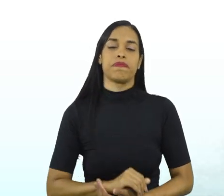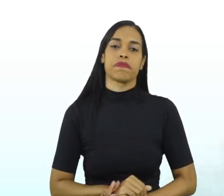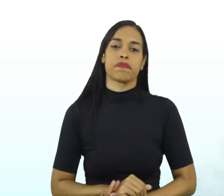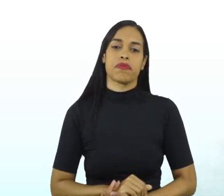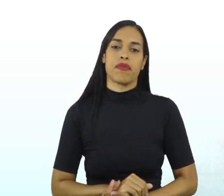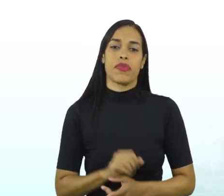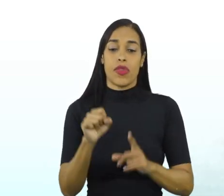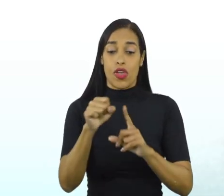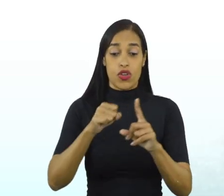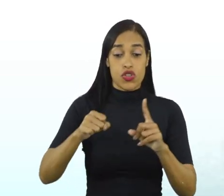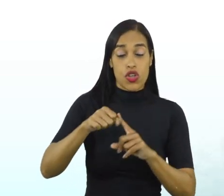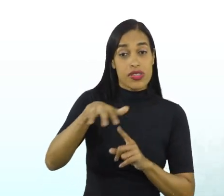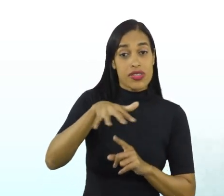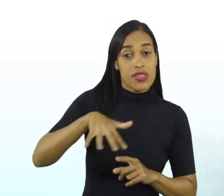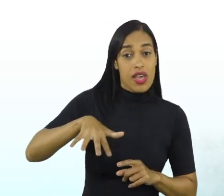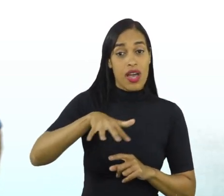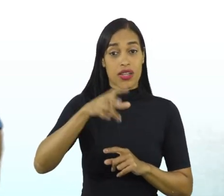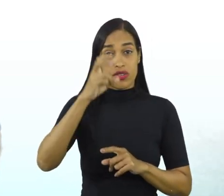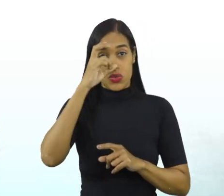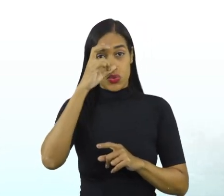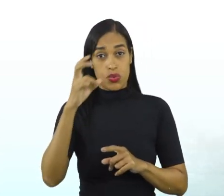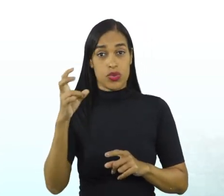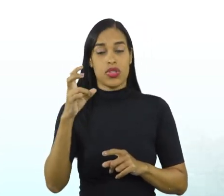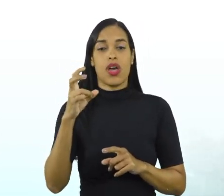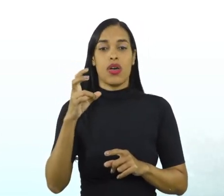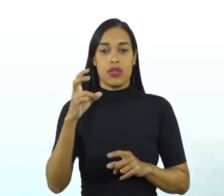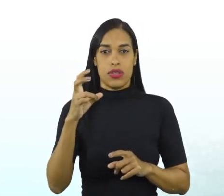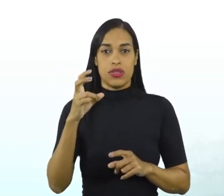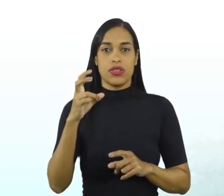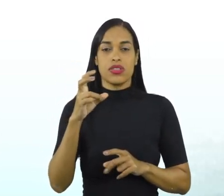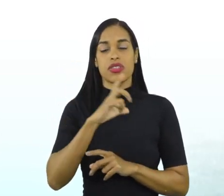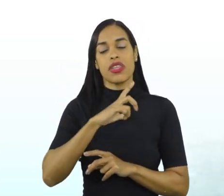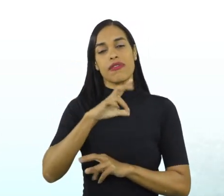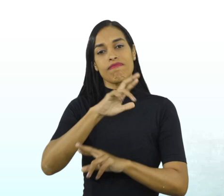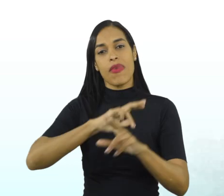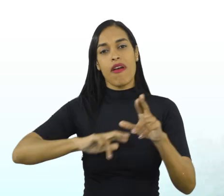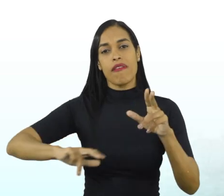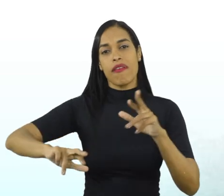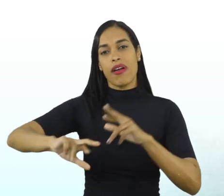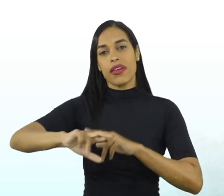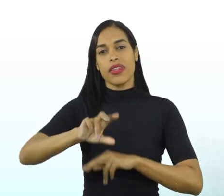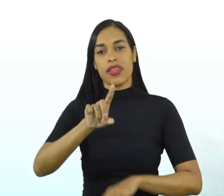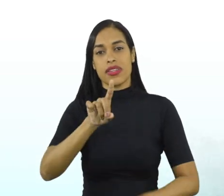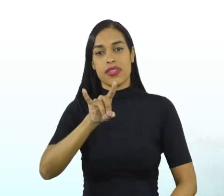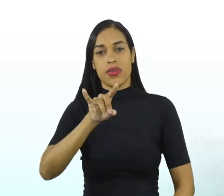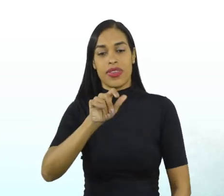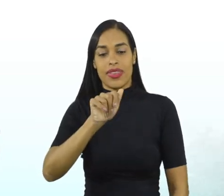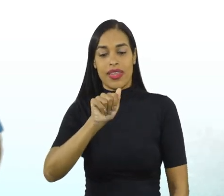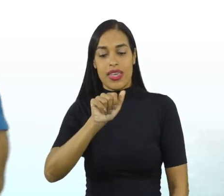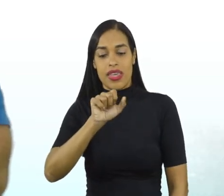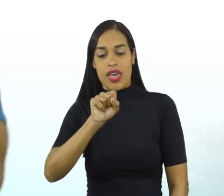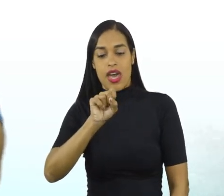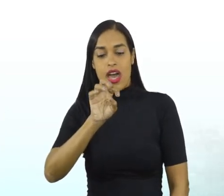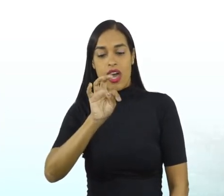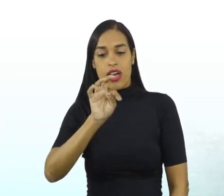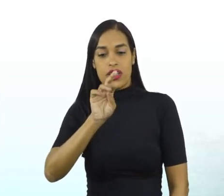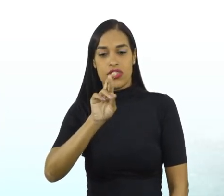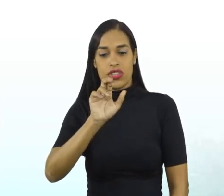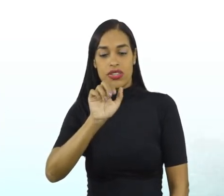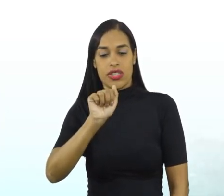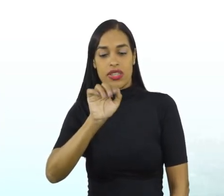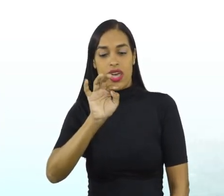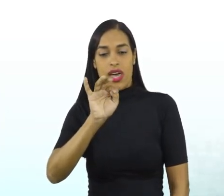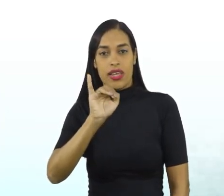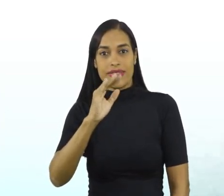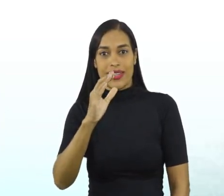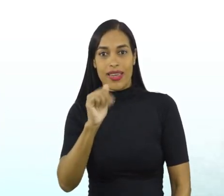os aspectos sociais e culturais. Existe a chamada variação diastrática, que diz